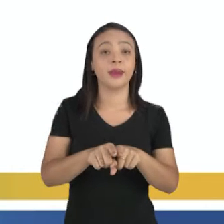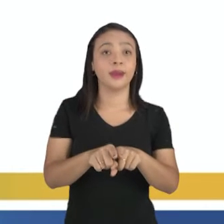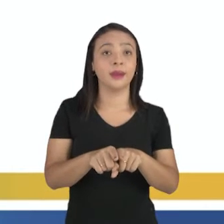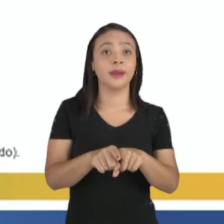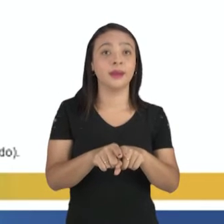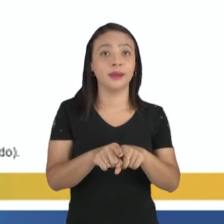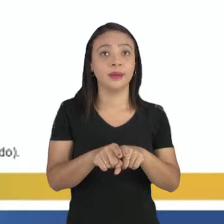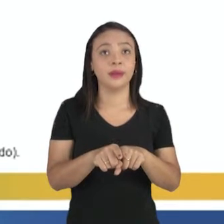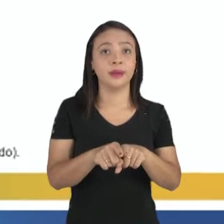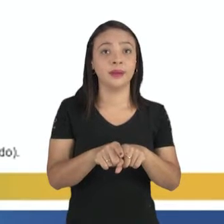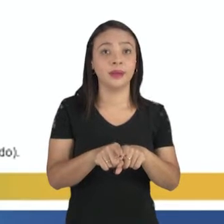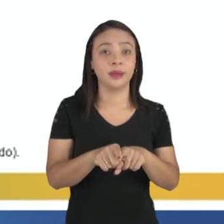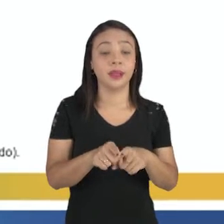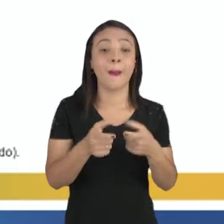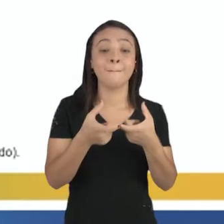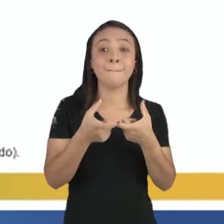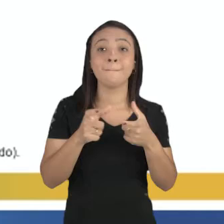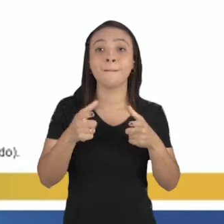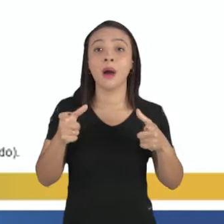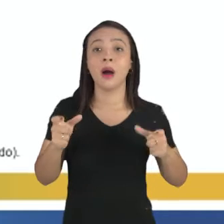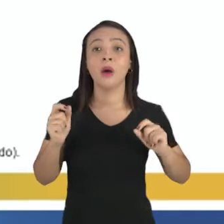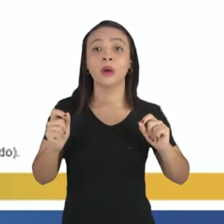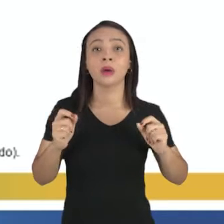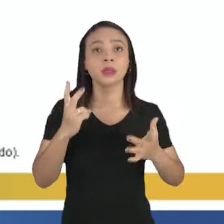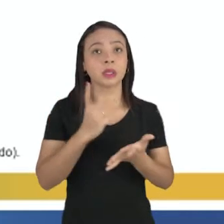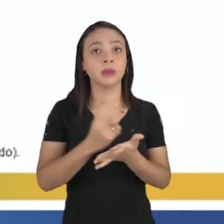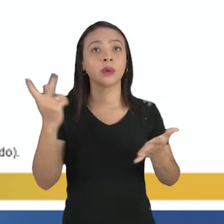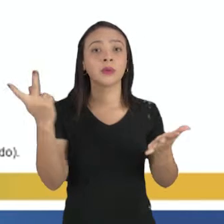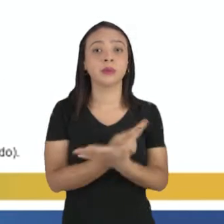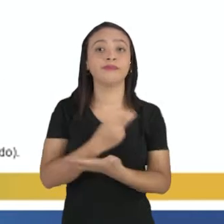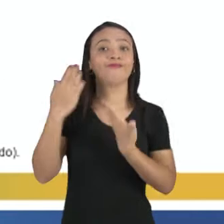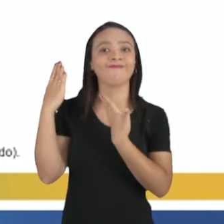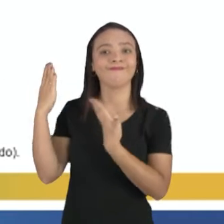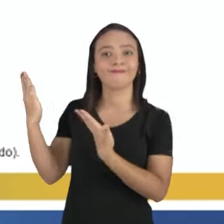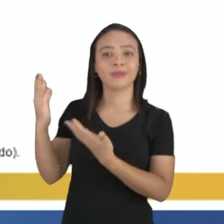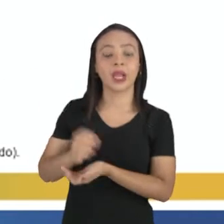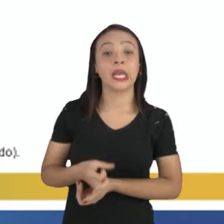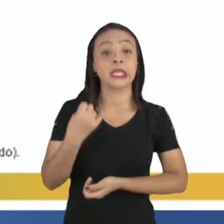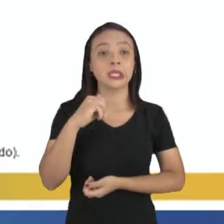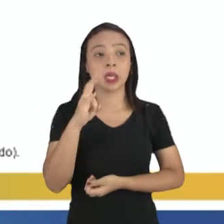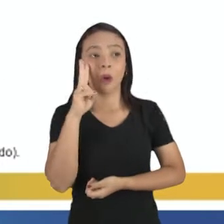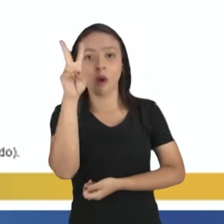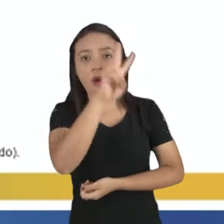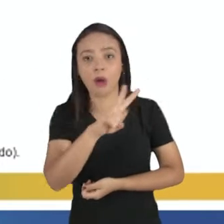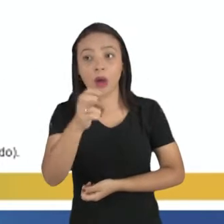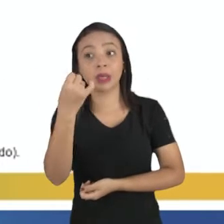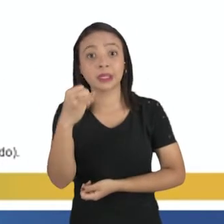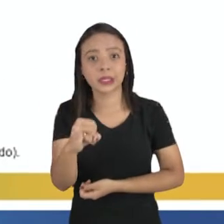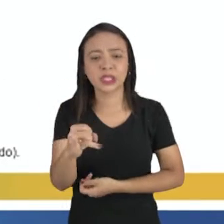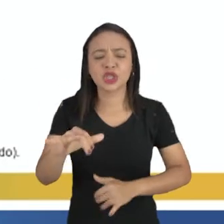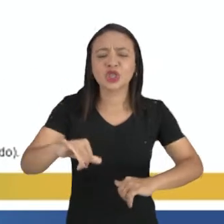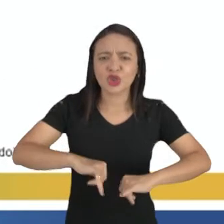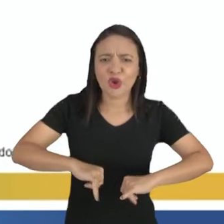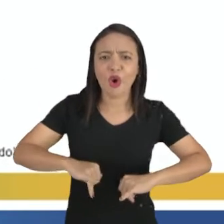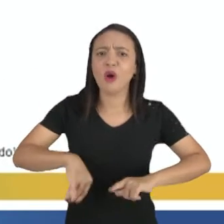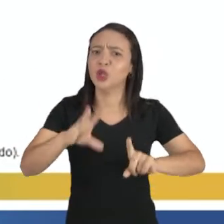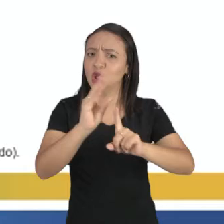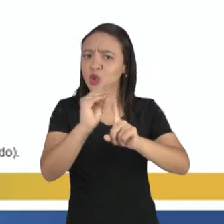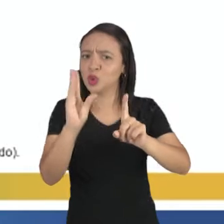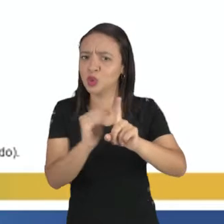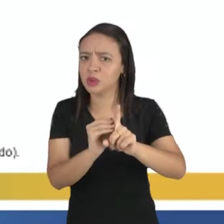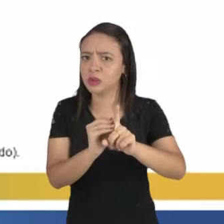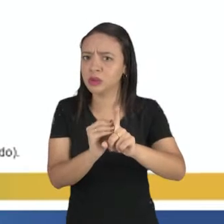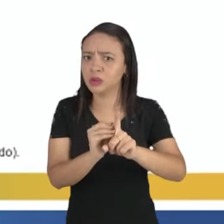que, geralmente, o que a gente ouve é isso aqui, ó. Se você vê, se você sofre assédio,